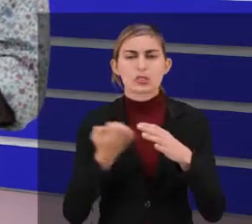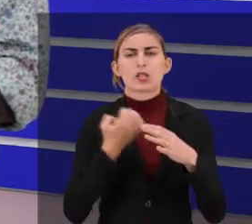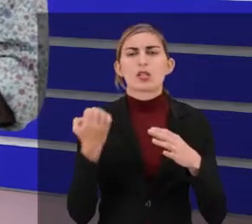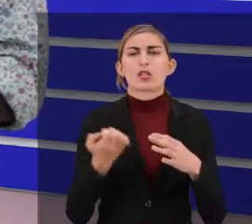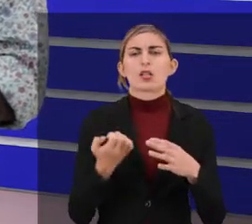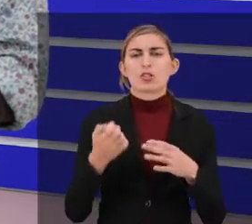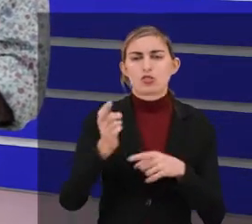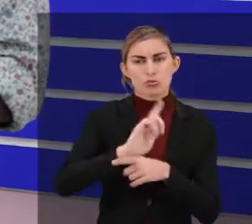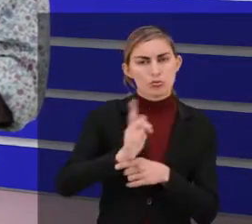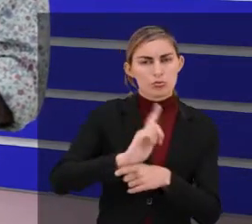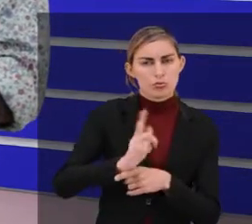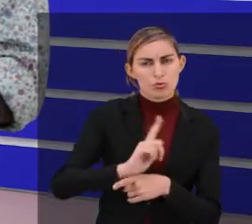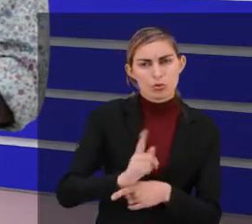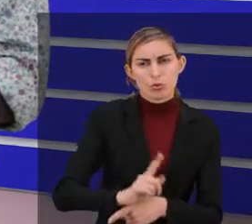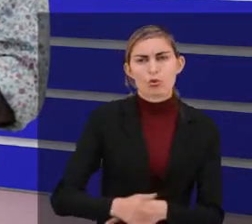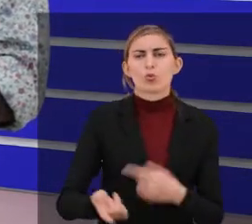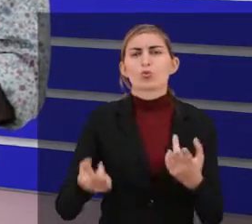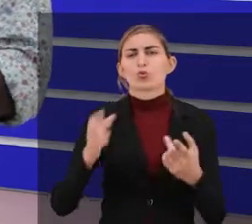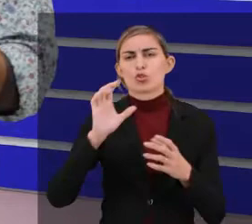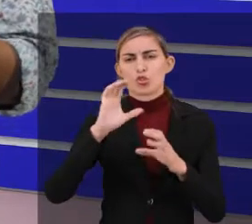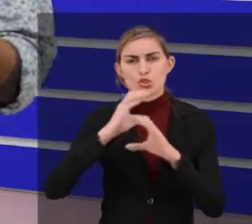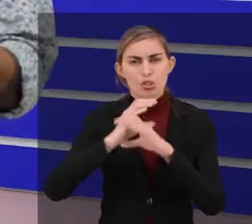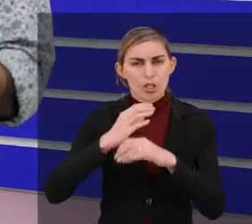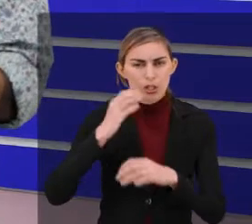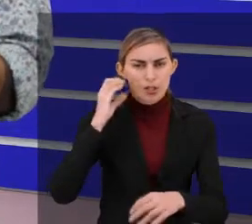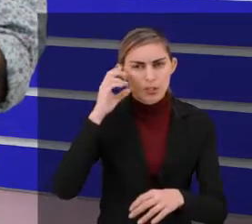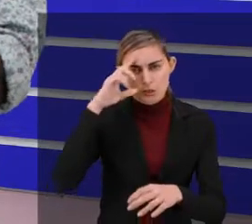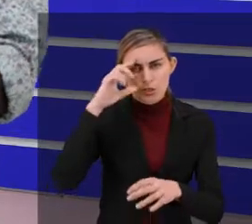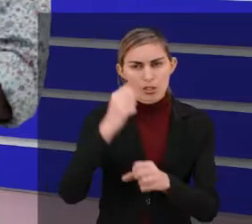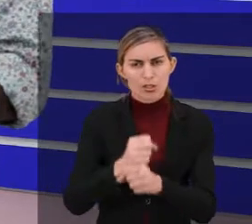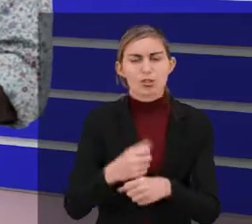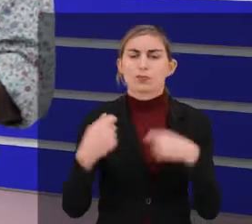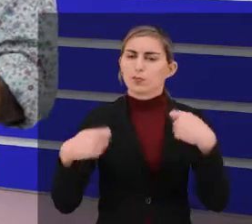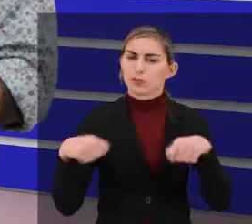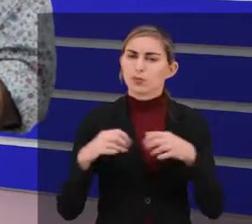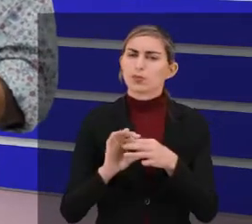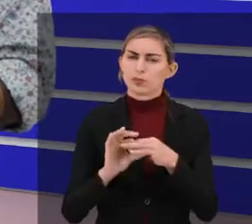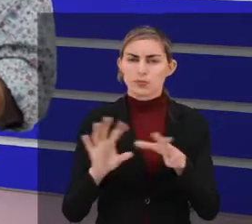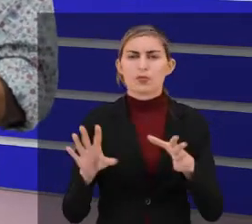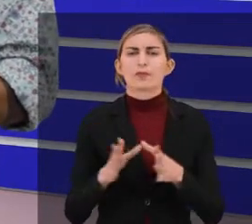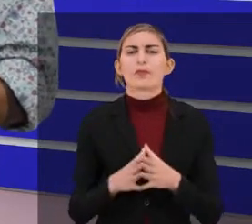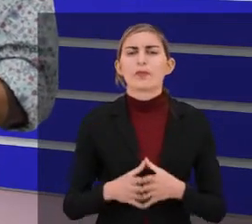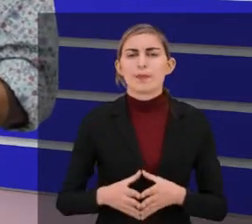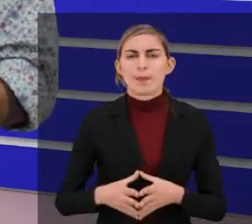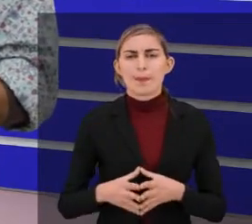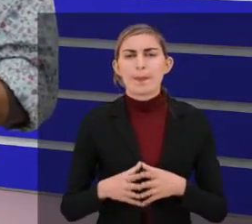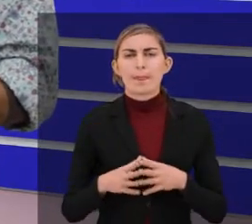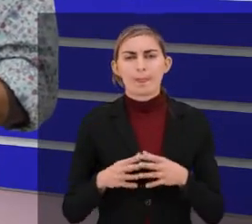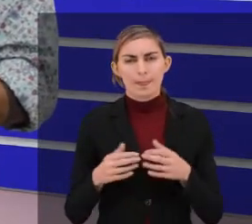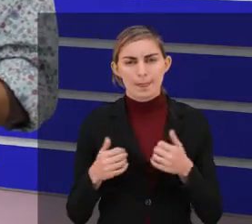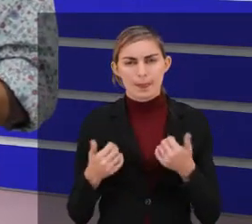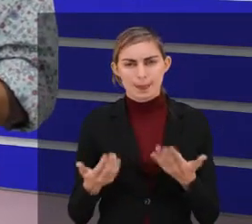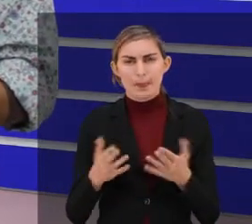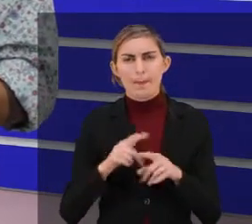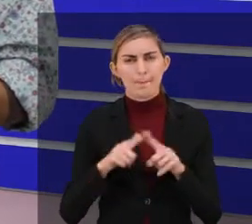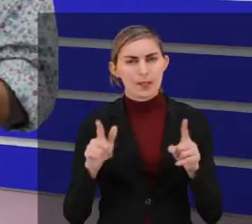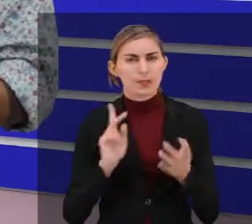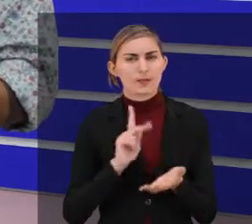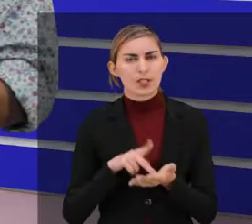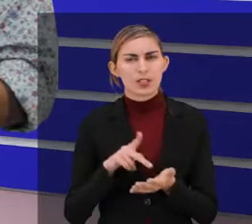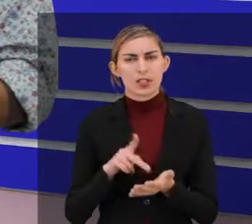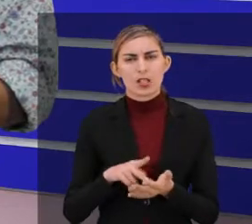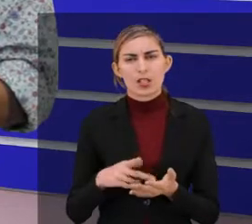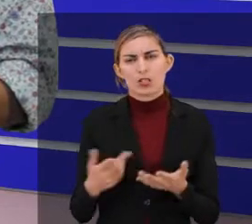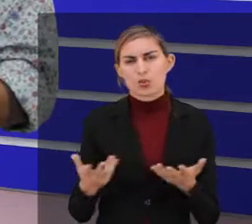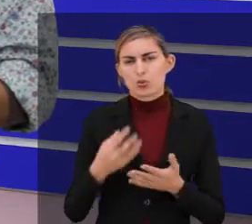os gestores, os gerentes, eles se permitam vivenciar a justiça restaurativa. Mas é verdade, eu já tive